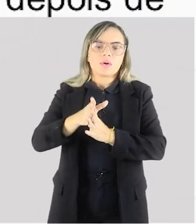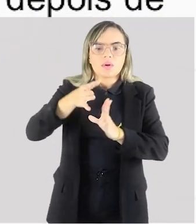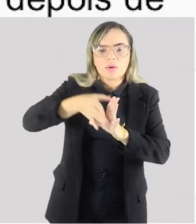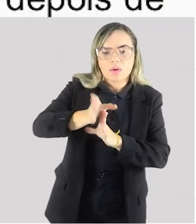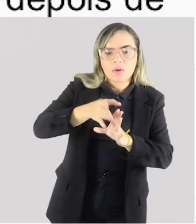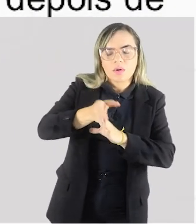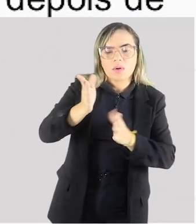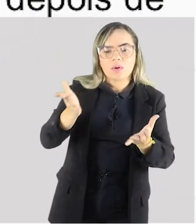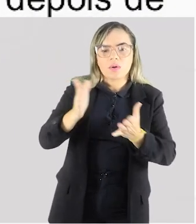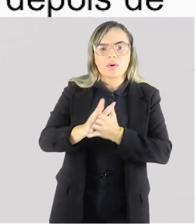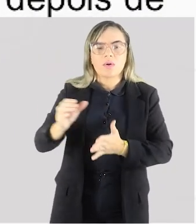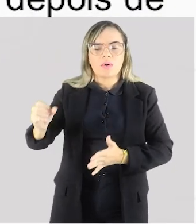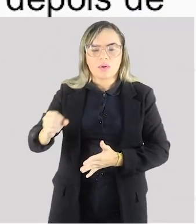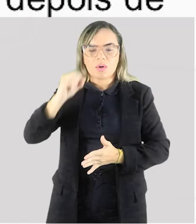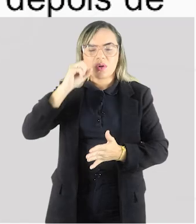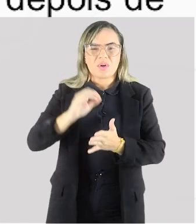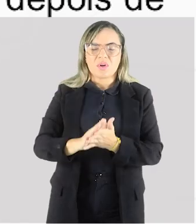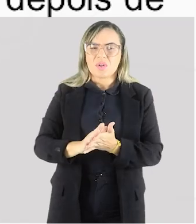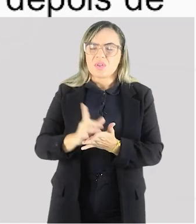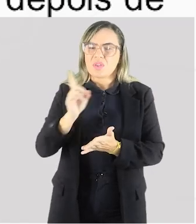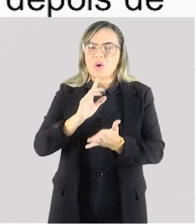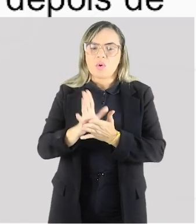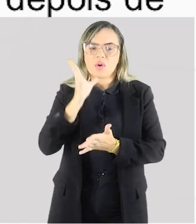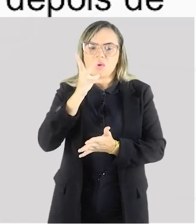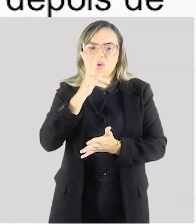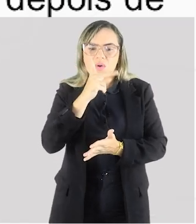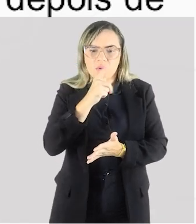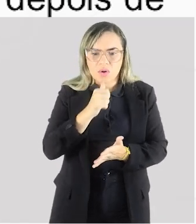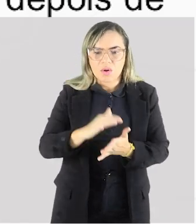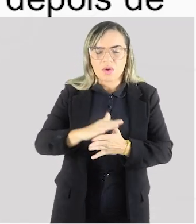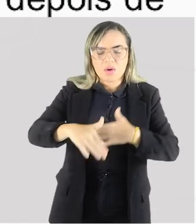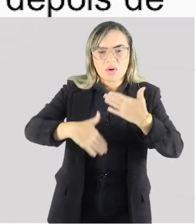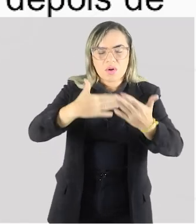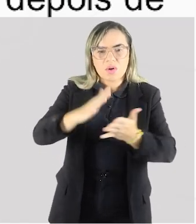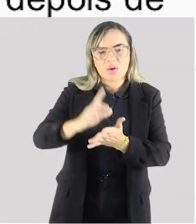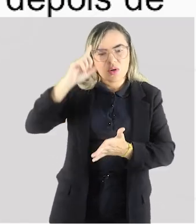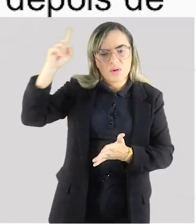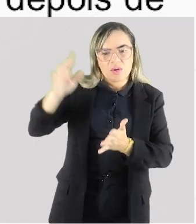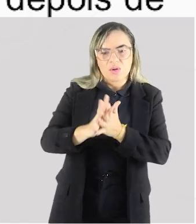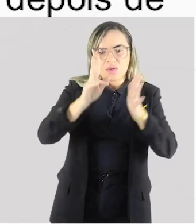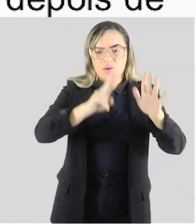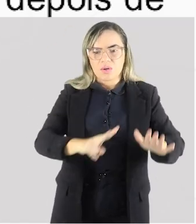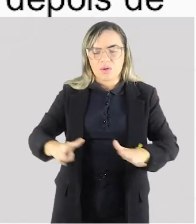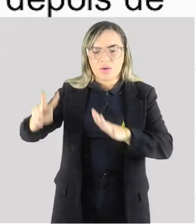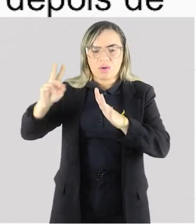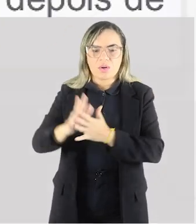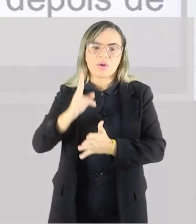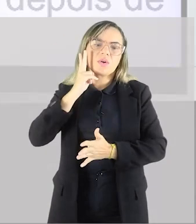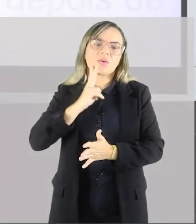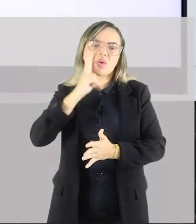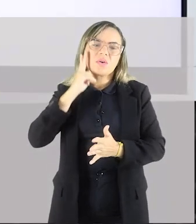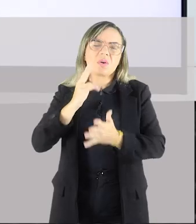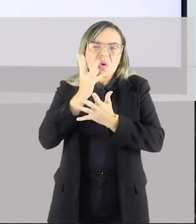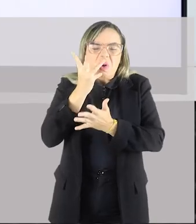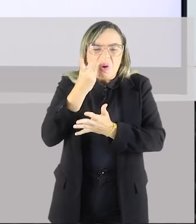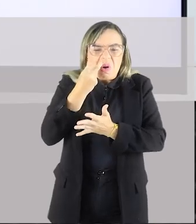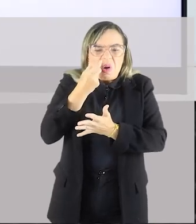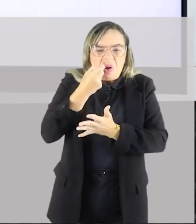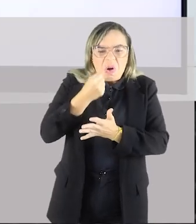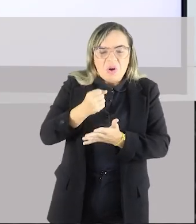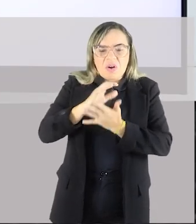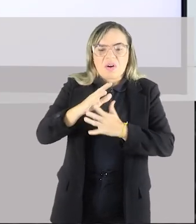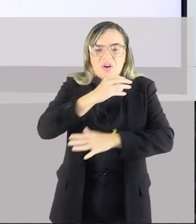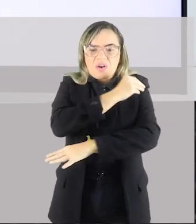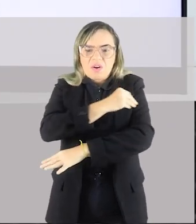que o seu consumo não demande muito tempo. À medida que os dias ou semanas se passam, o vinho pode se tornar azedo, pois o